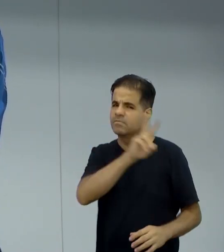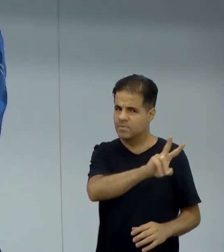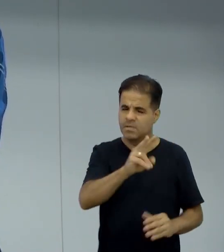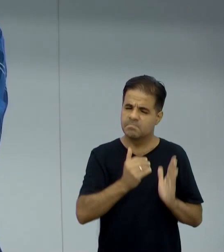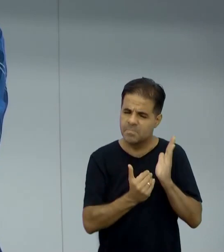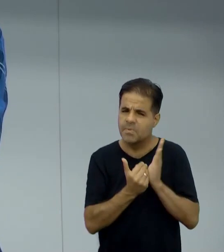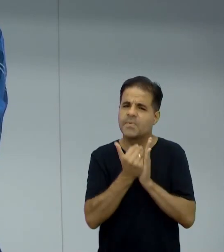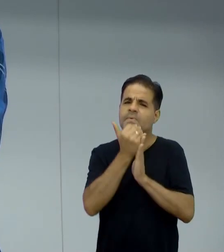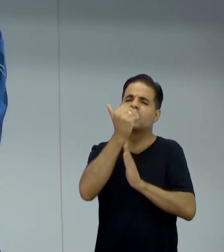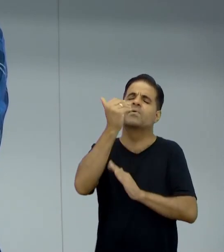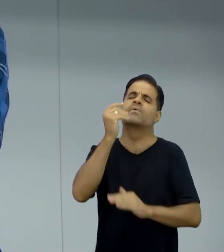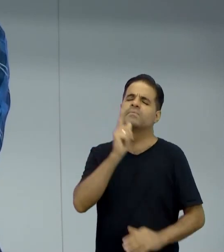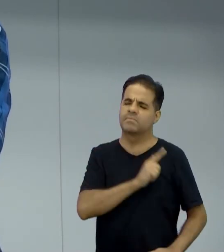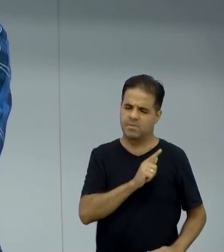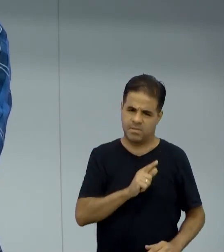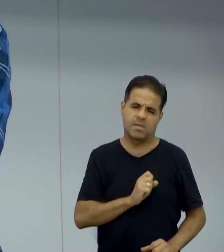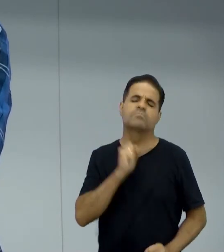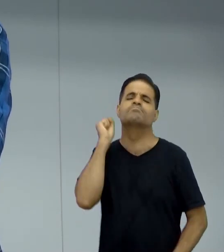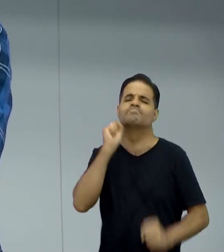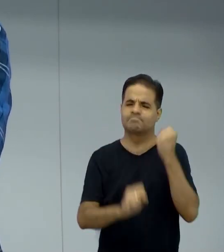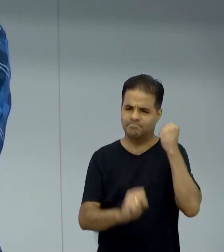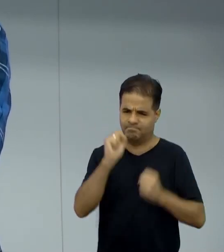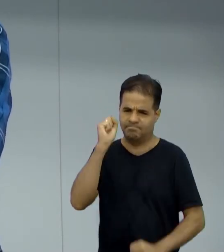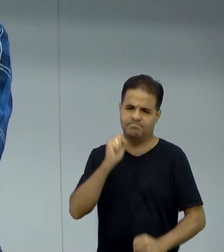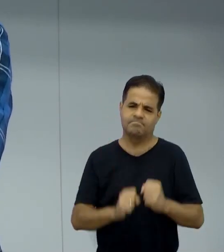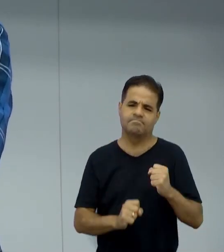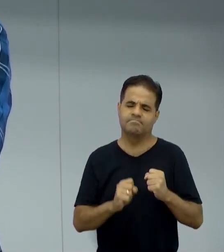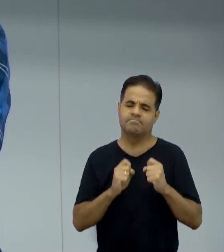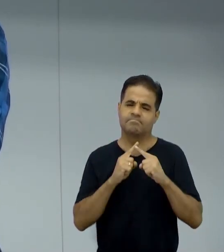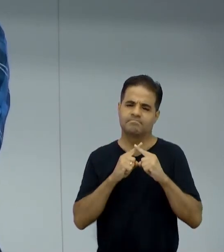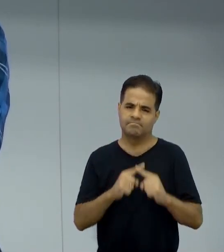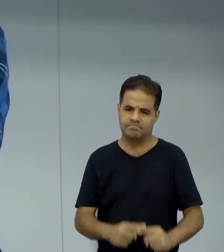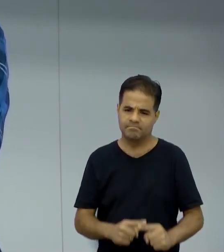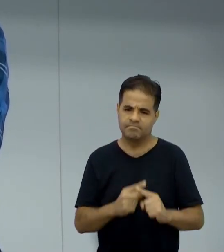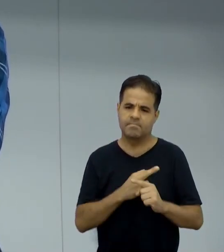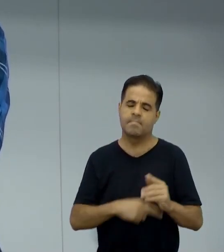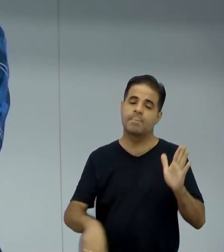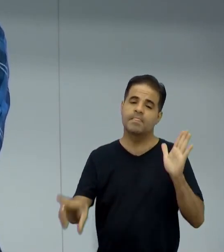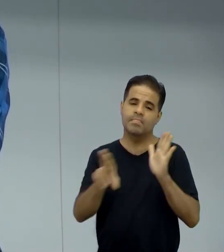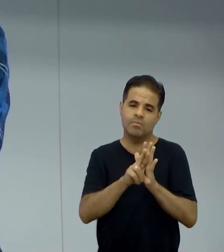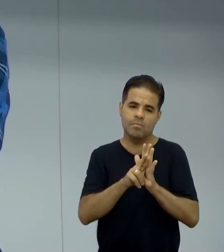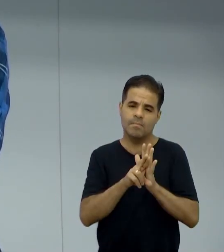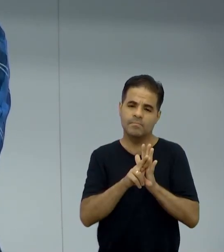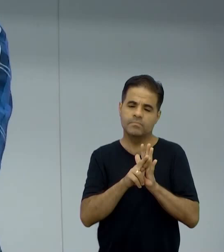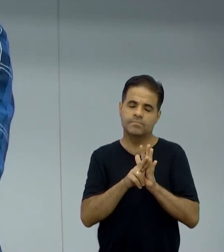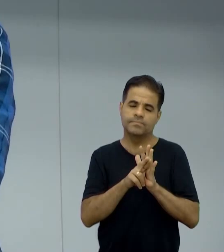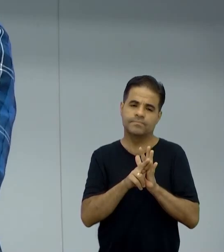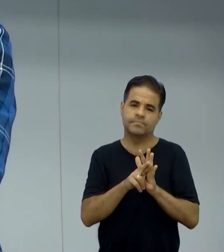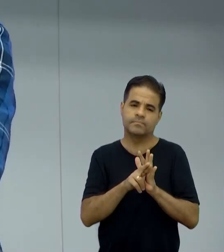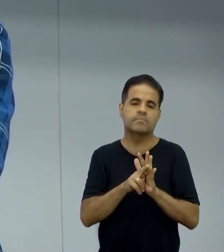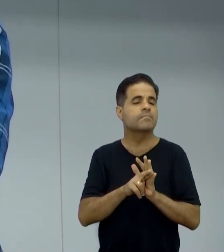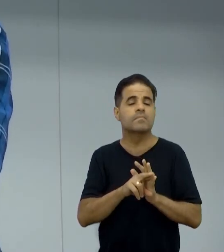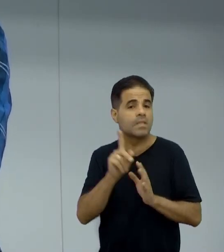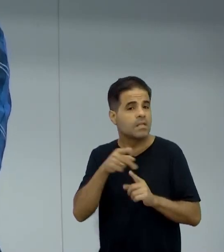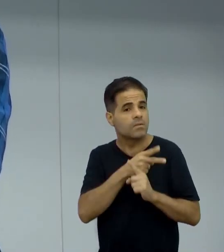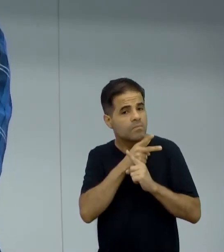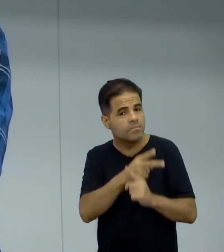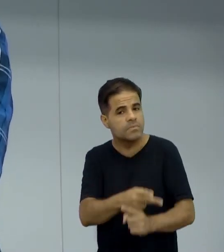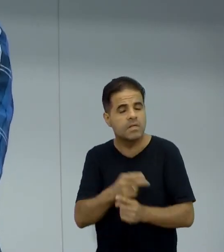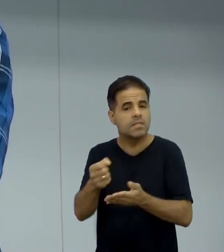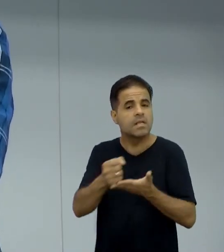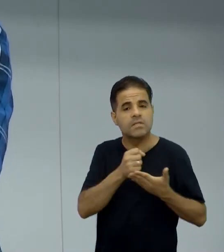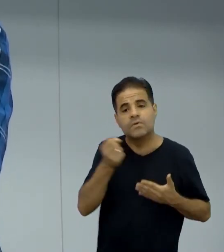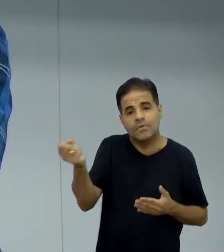grande crescimento aí na indústria de jogos digitais pela representatividade, né? Então eles estão buscando